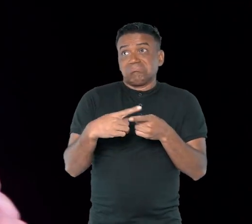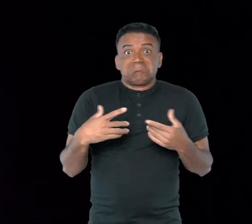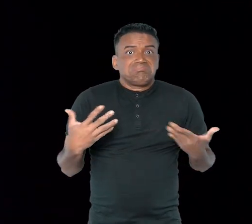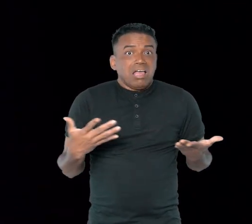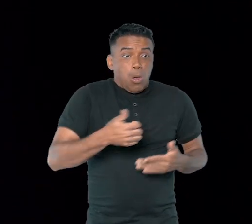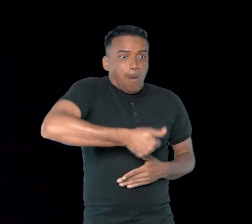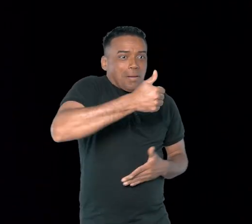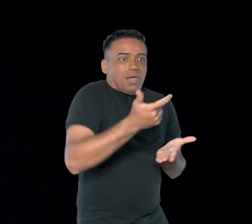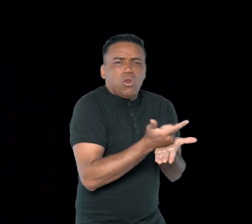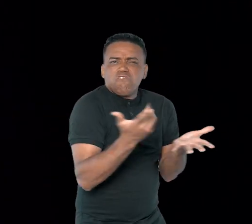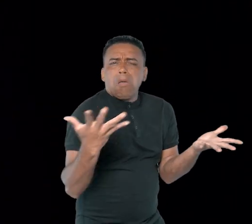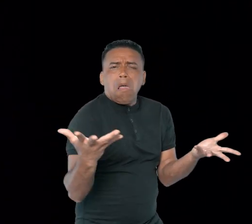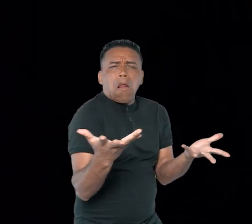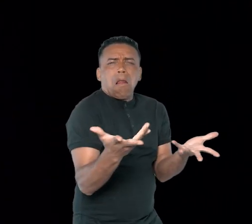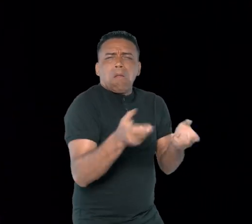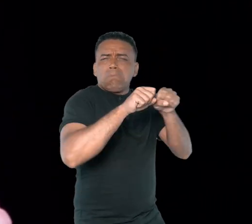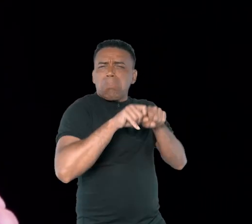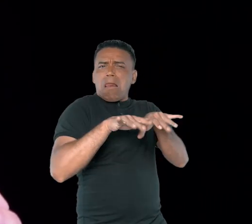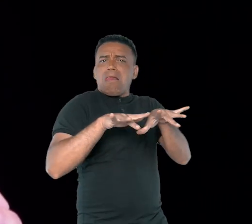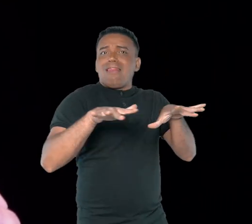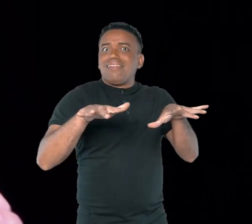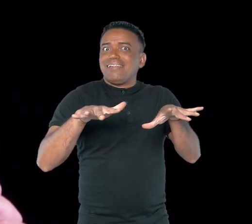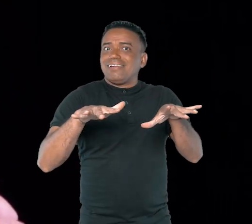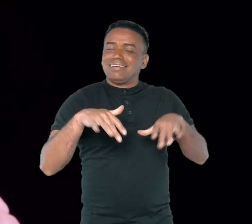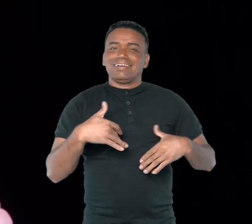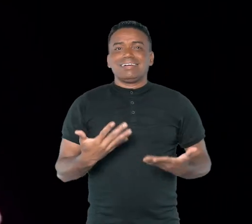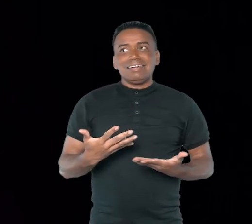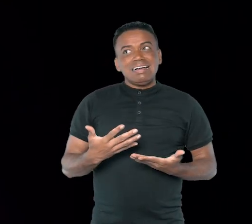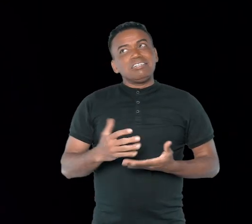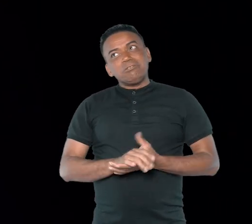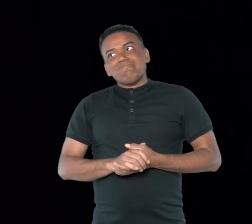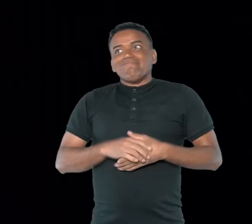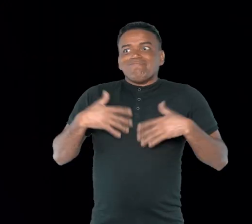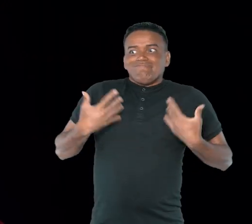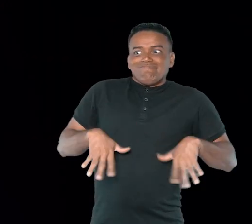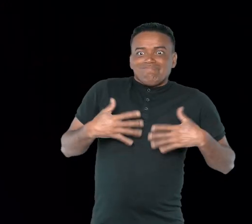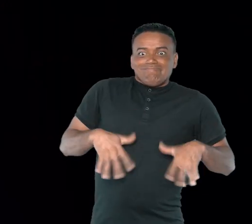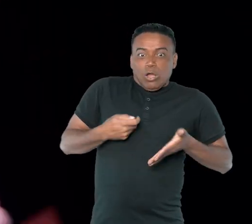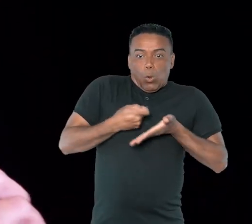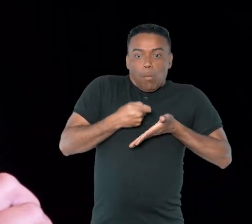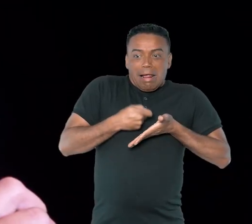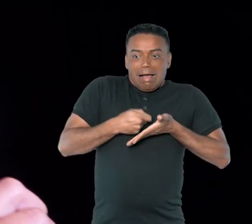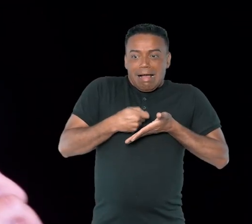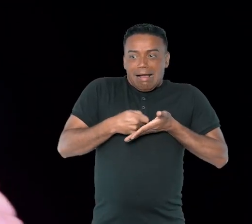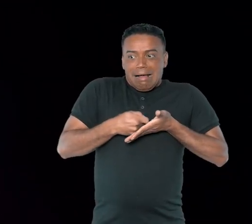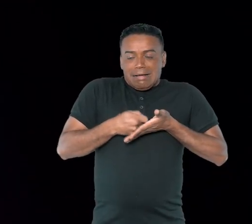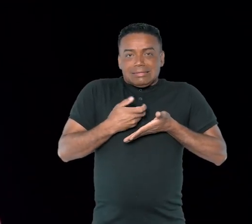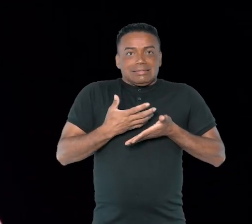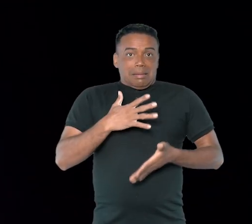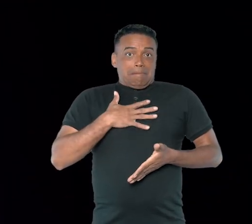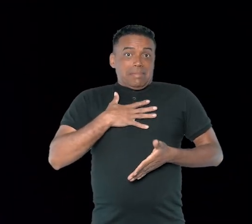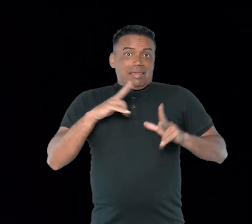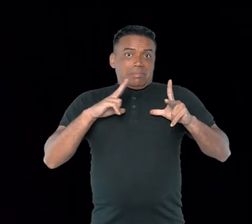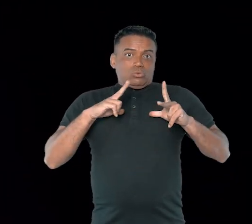o primeiro foi bem sucedido e eu tinha um certo receio de uma cobrança pessoal ou de uma cobrança